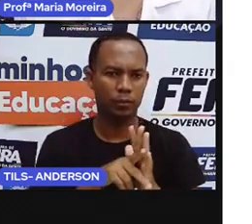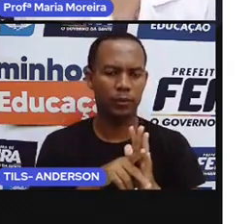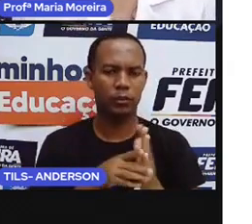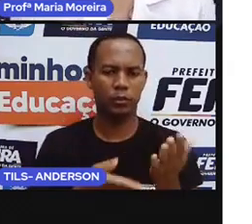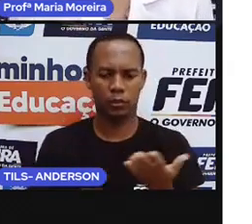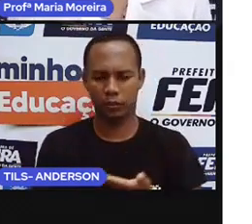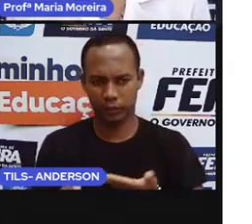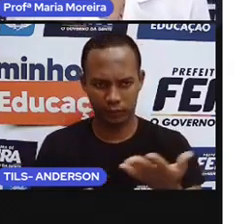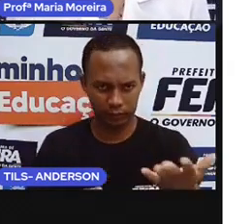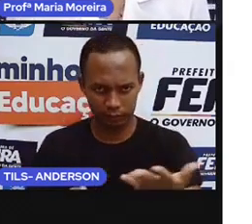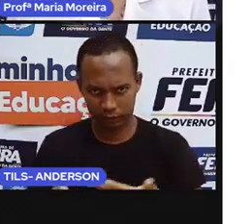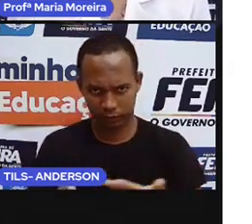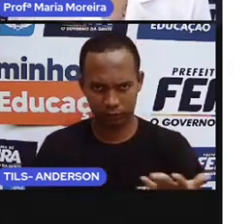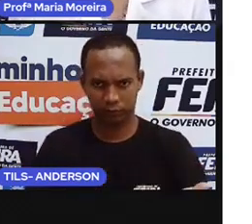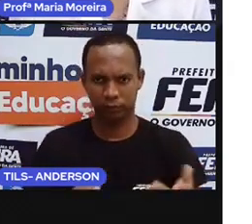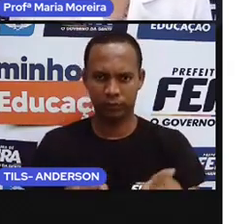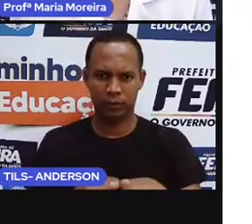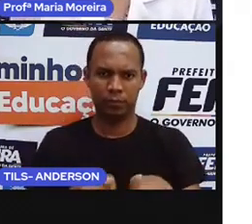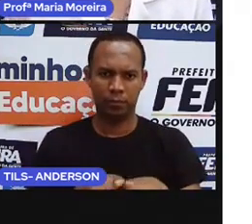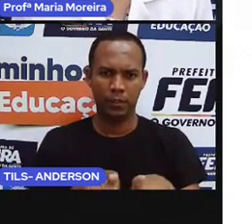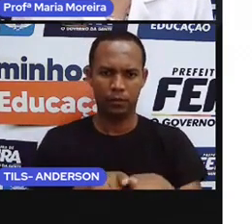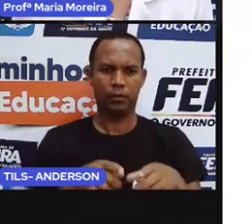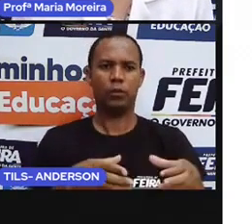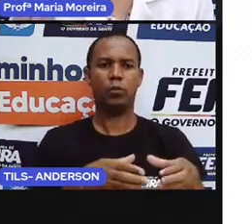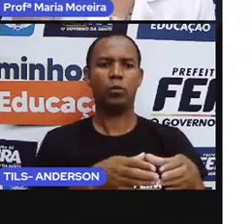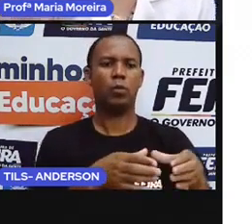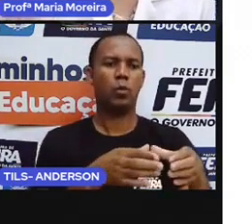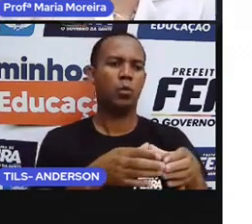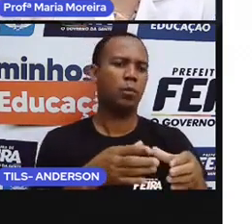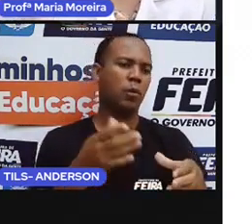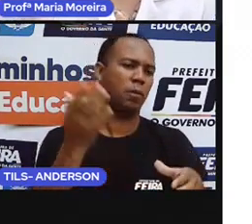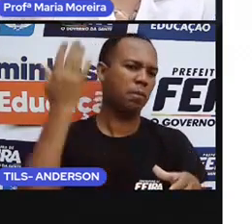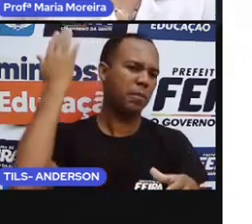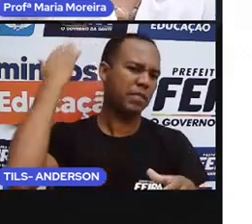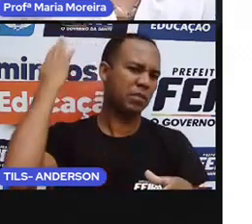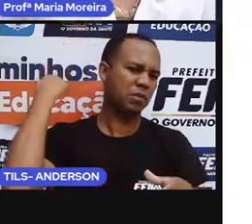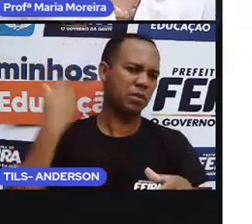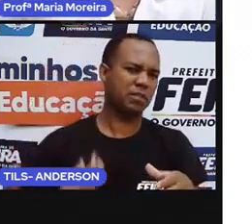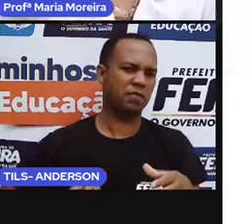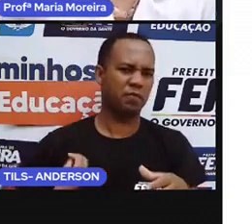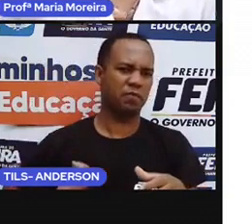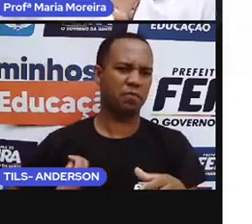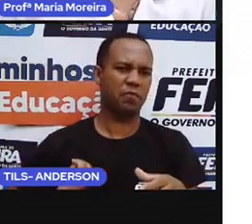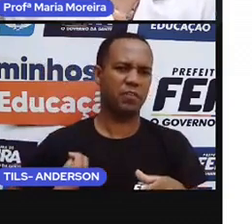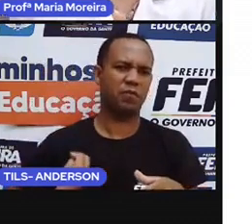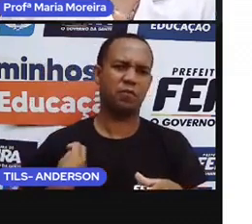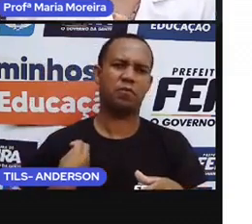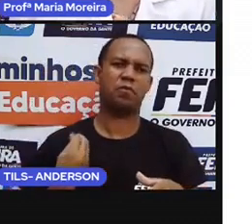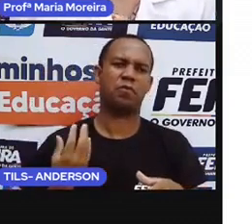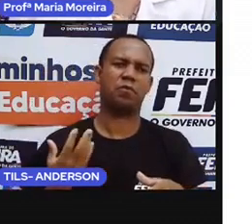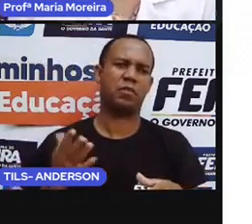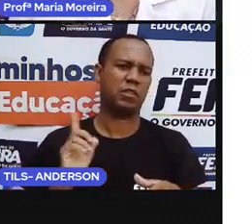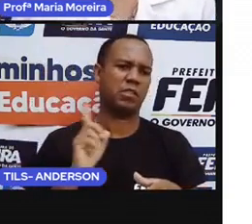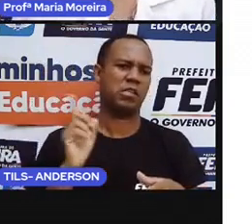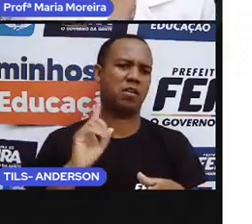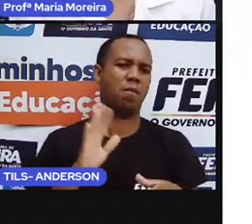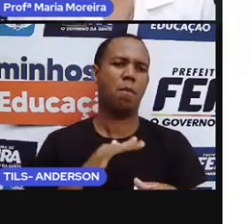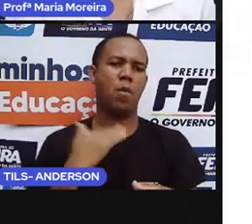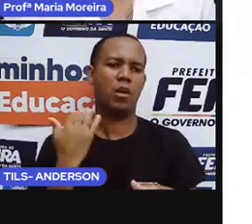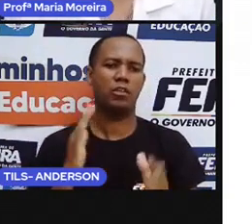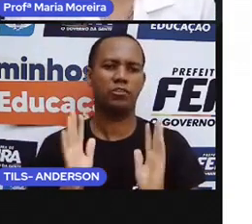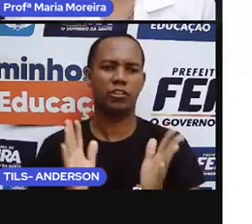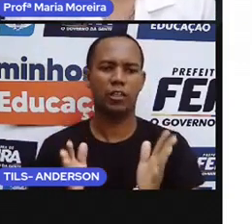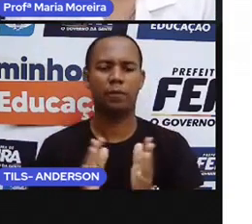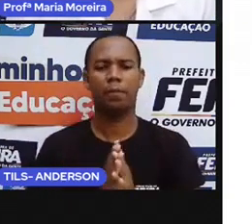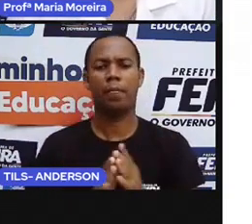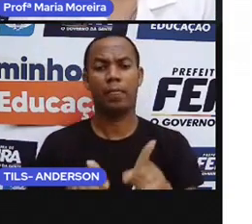socialização, ligação com ancestrais. Quem são os ancestrais? Que viveram o quê? Muito antes deles. Magia